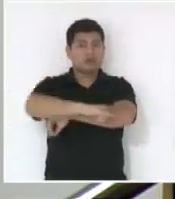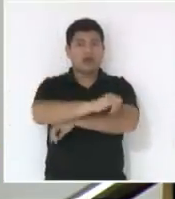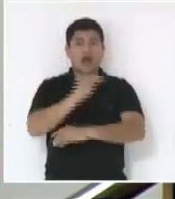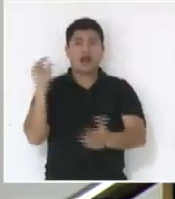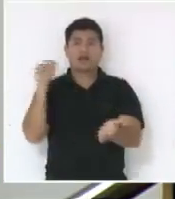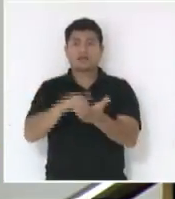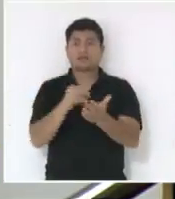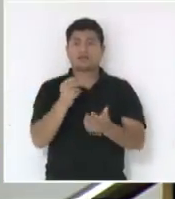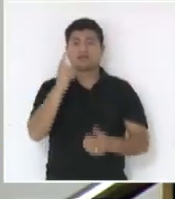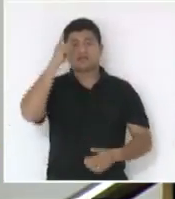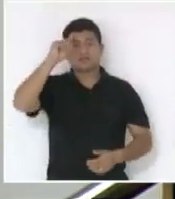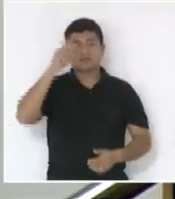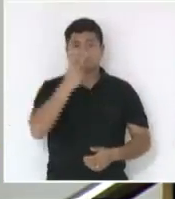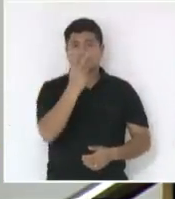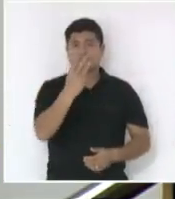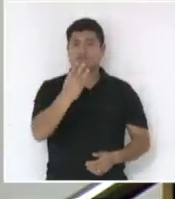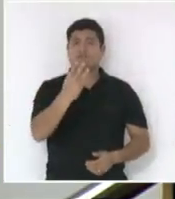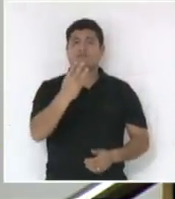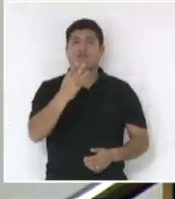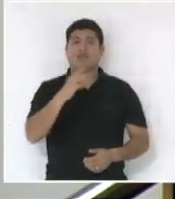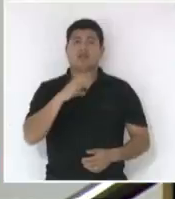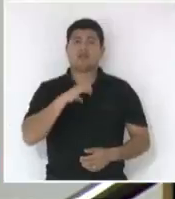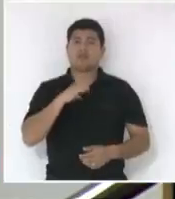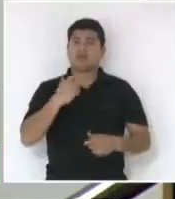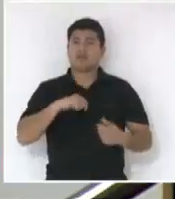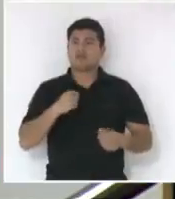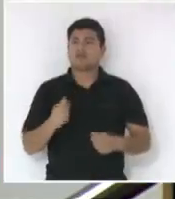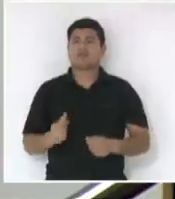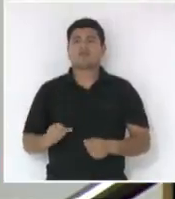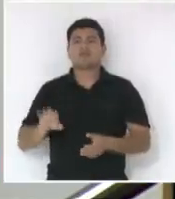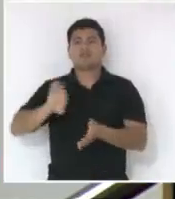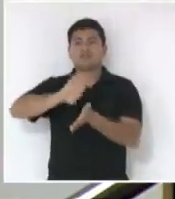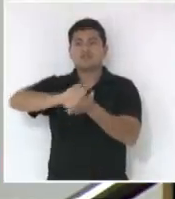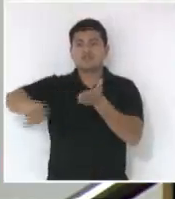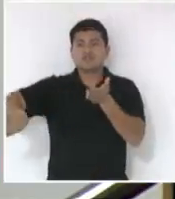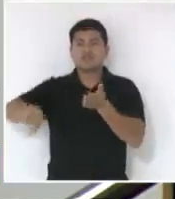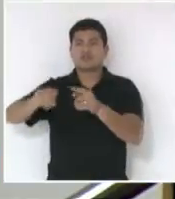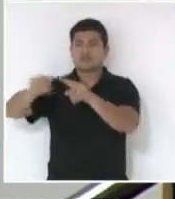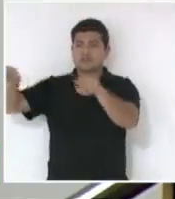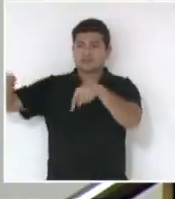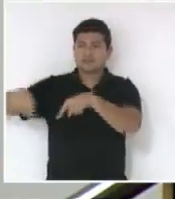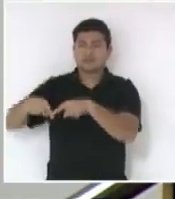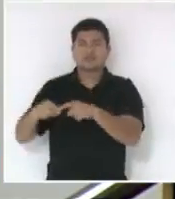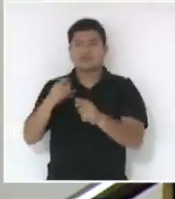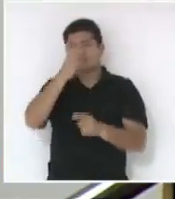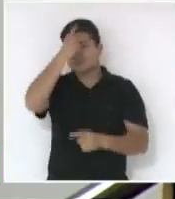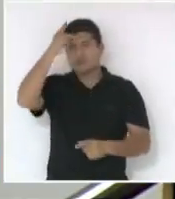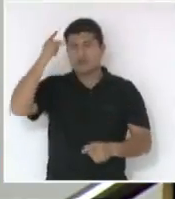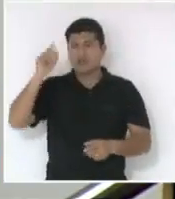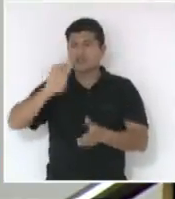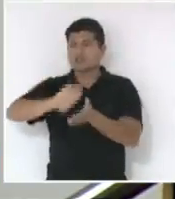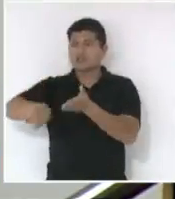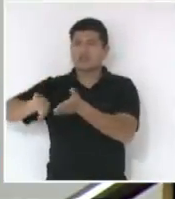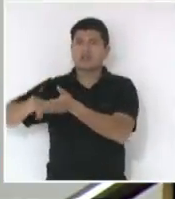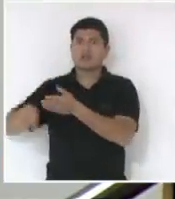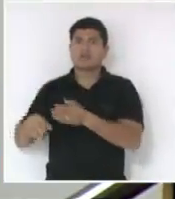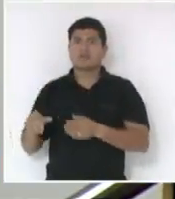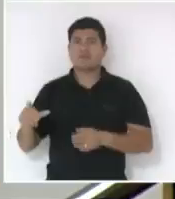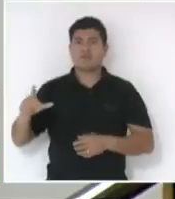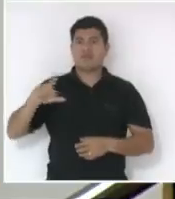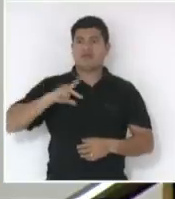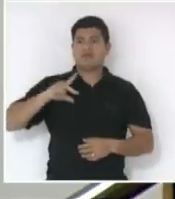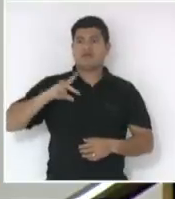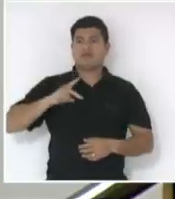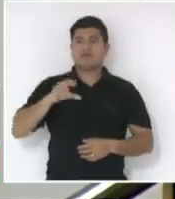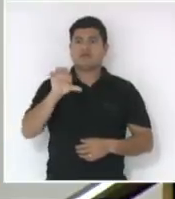23, eles terão que desocupar esse terreno, sendo que 90% é particular e